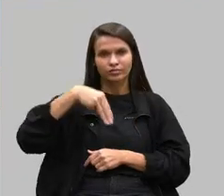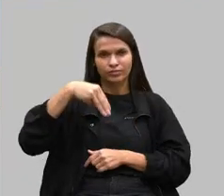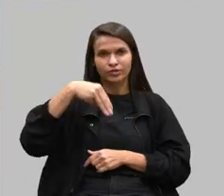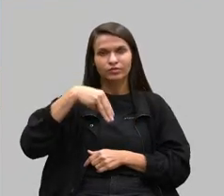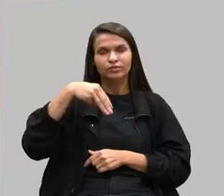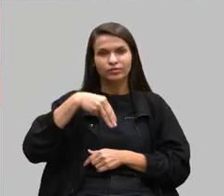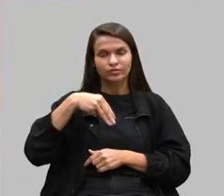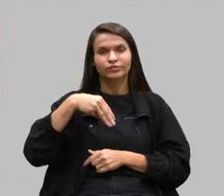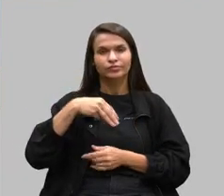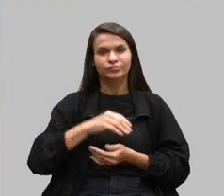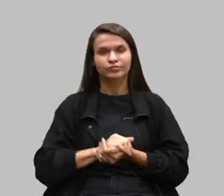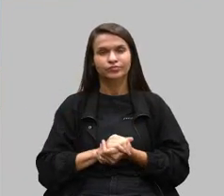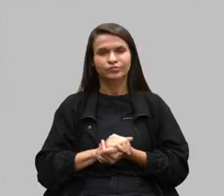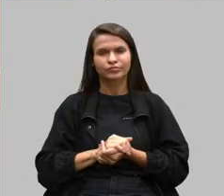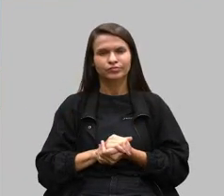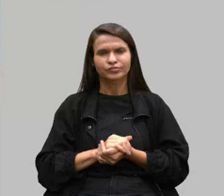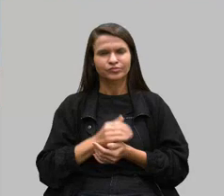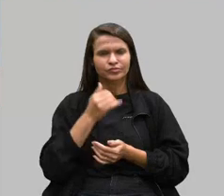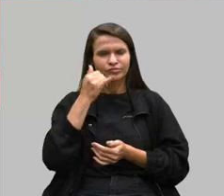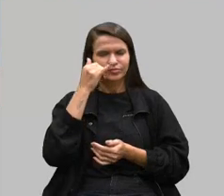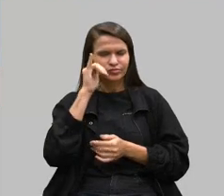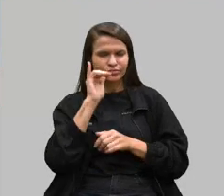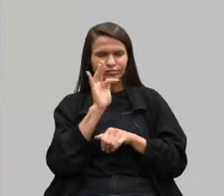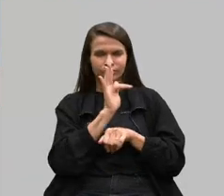dispensando a formalidade